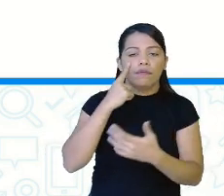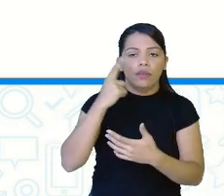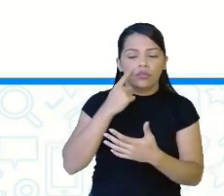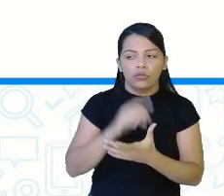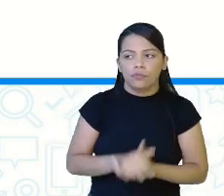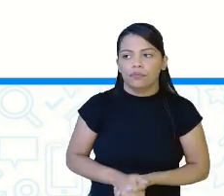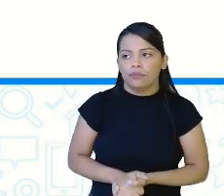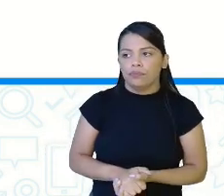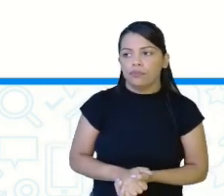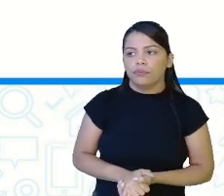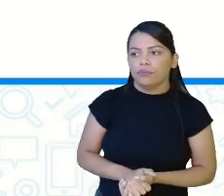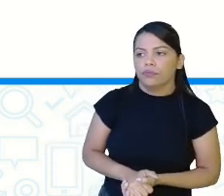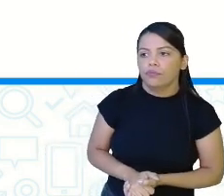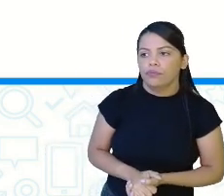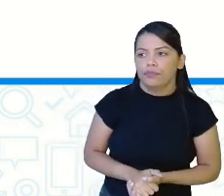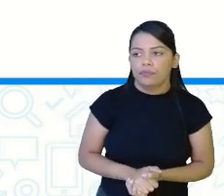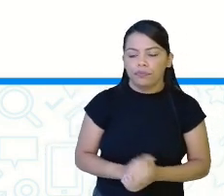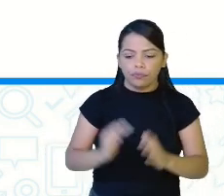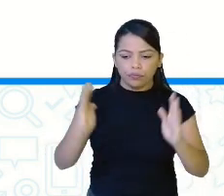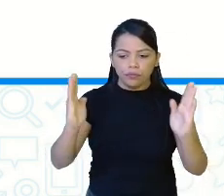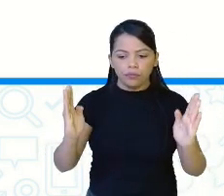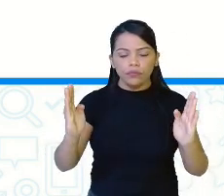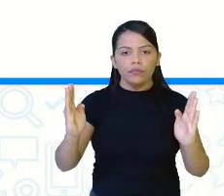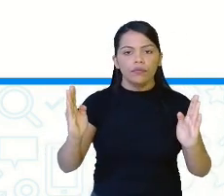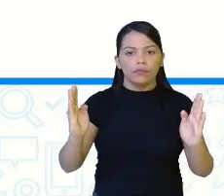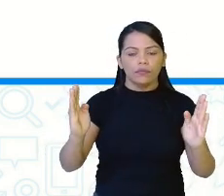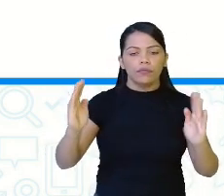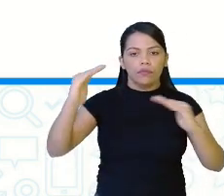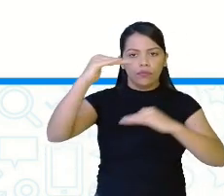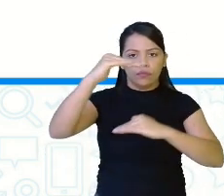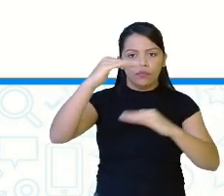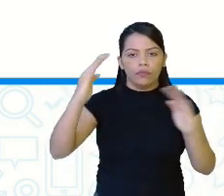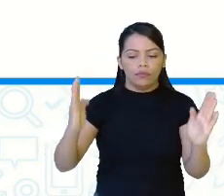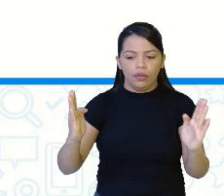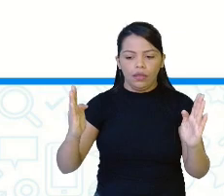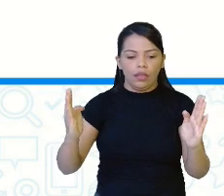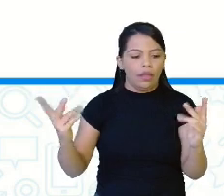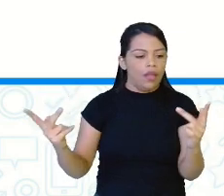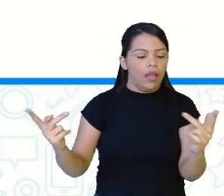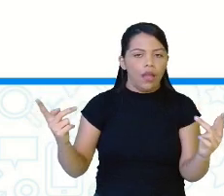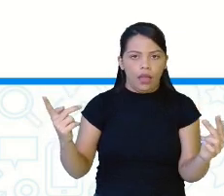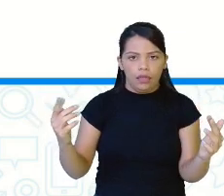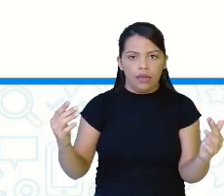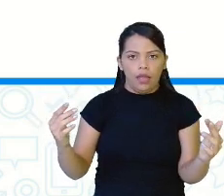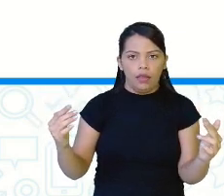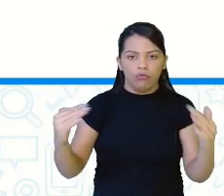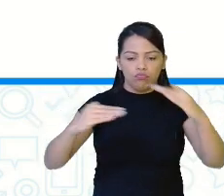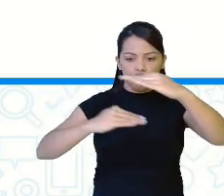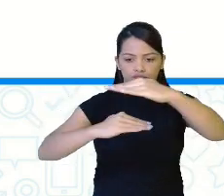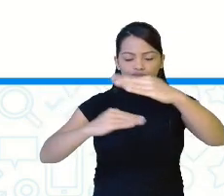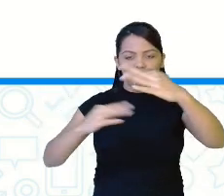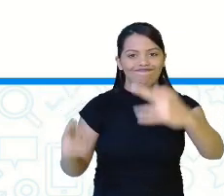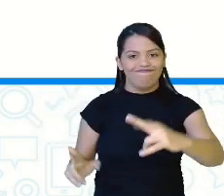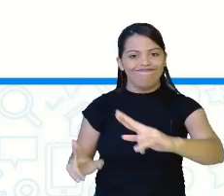bem, 2 lados do meu retângulo têm uma medida e 2 lados do meu retângulo têm